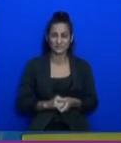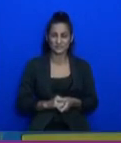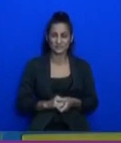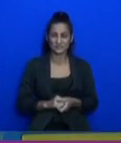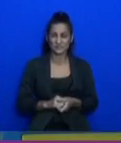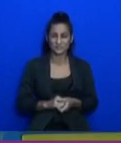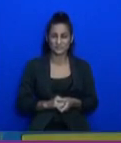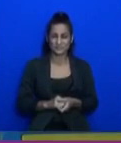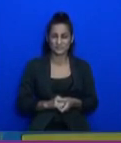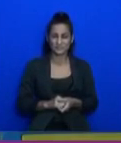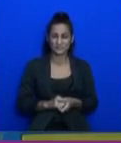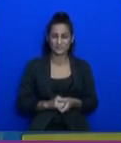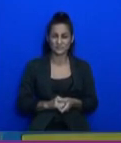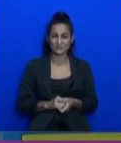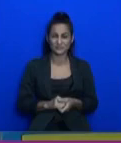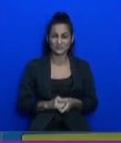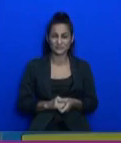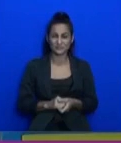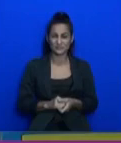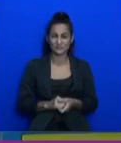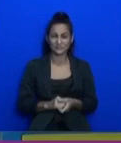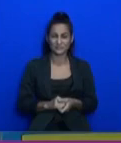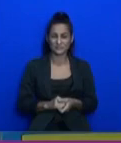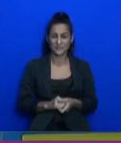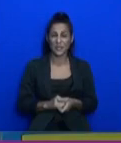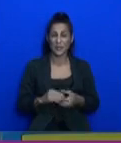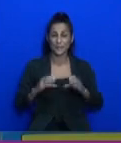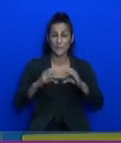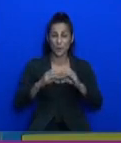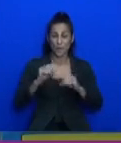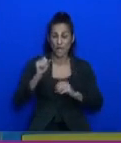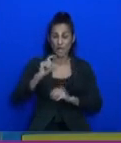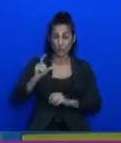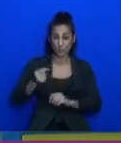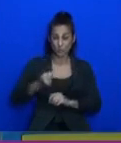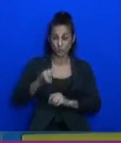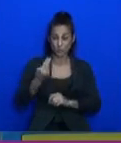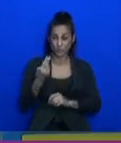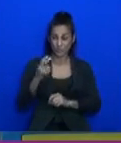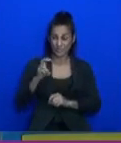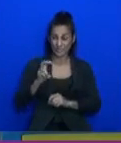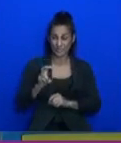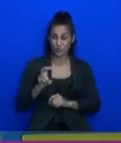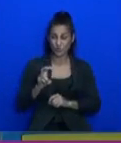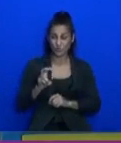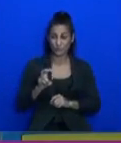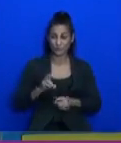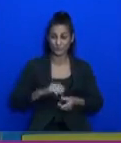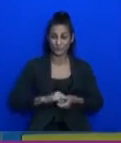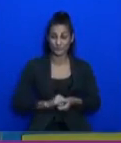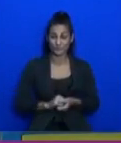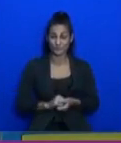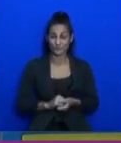Estamos aguardando então agora a décima bola. Bola azul número 25.